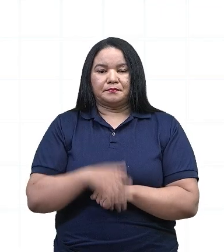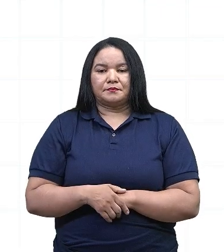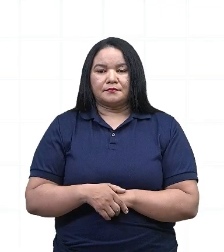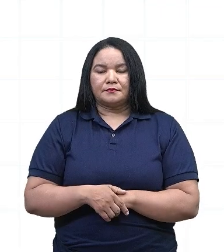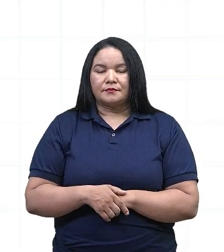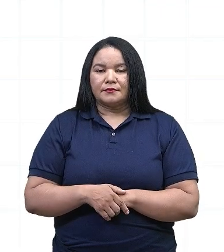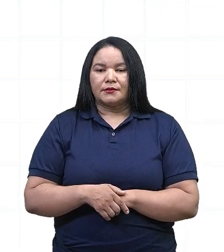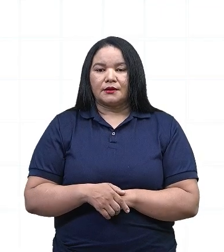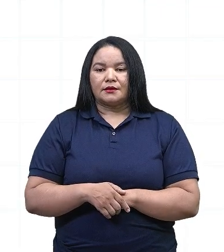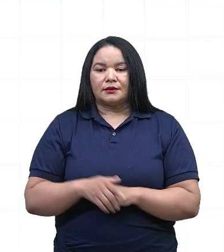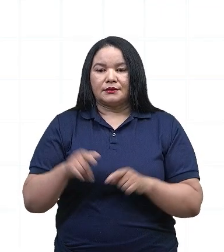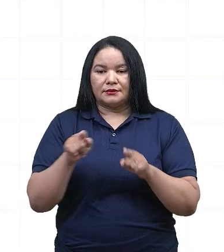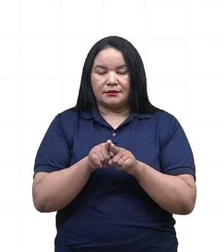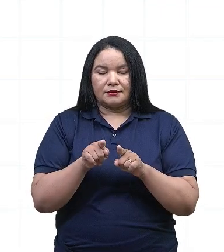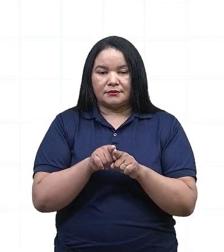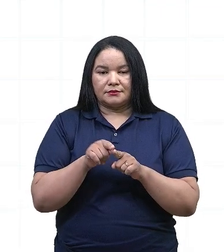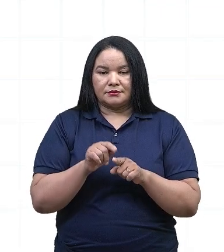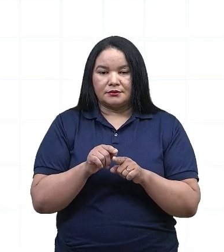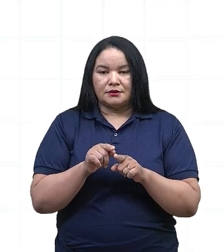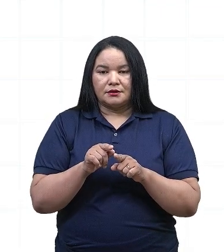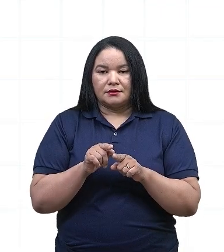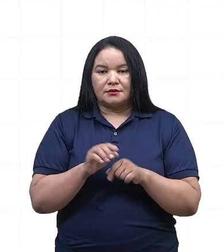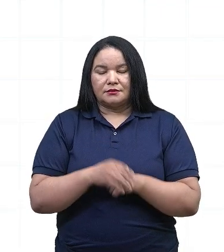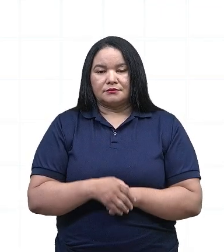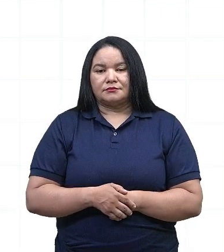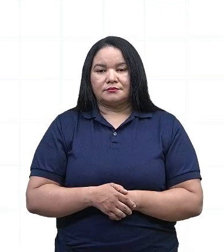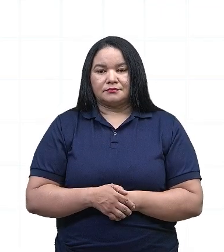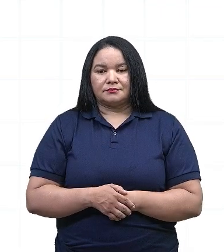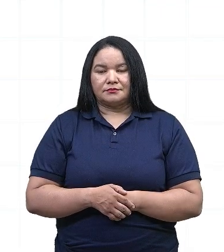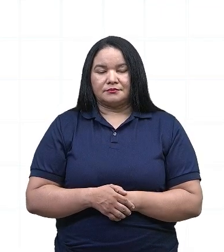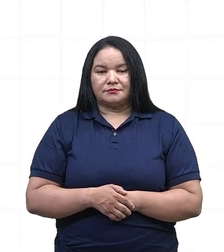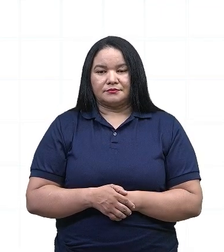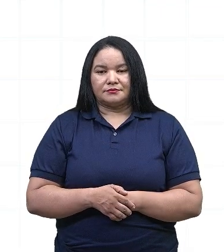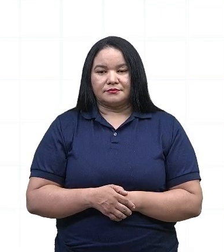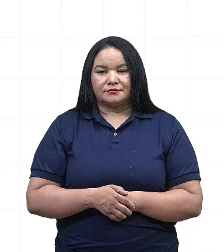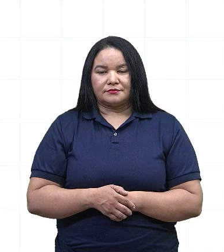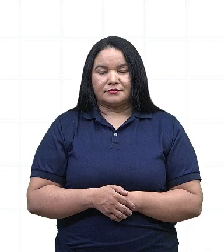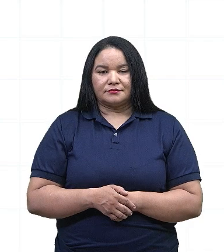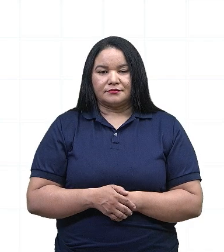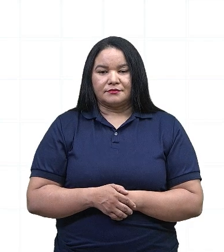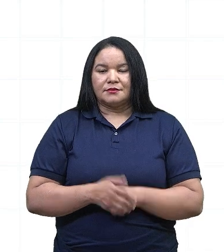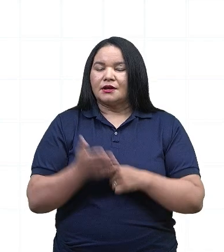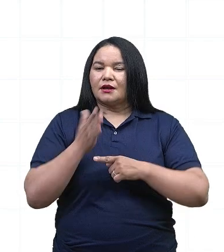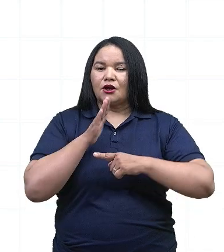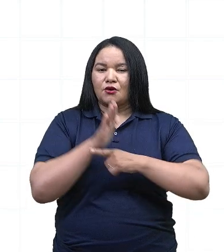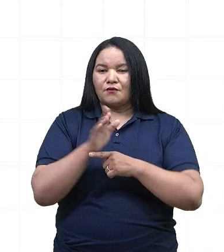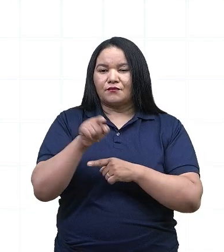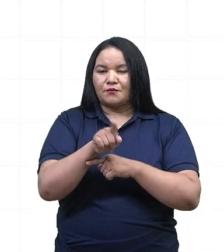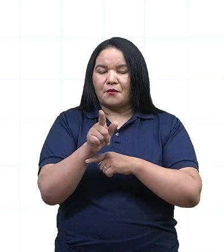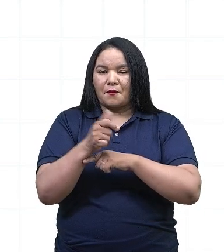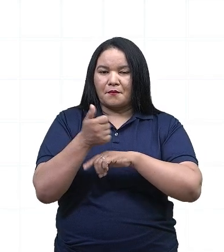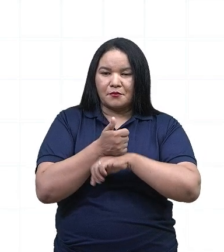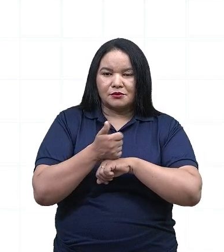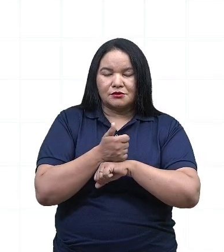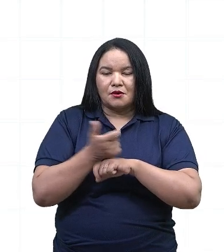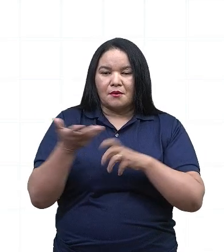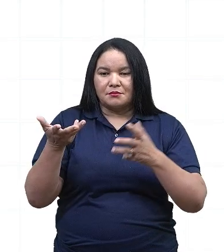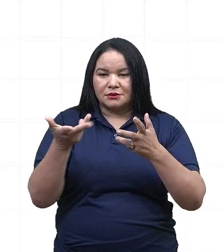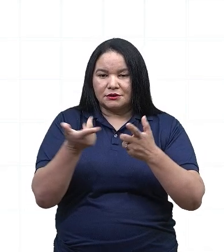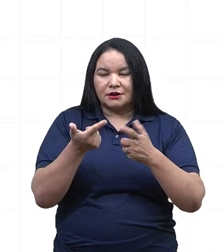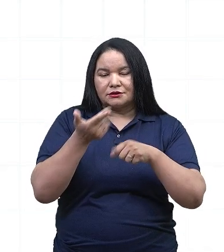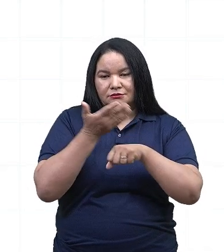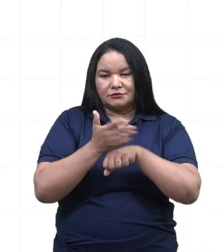modalidade que já vai solicitar um pouco mais de habilidade, que é o urbano,